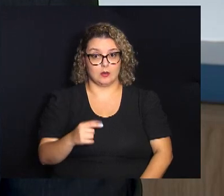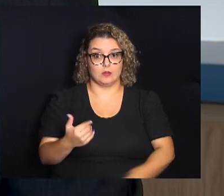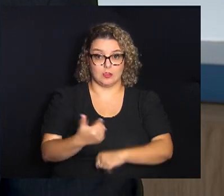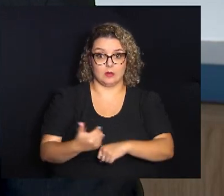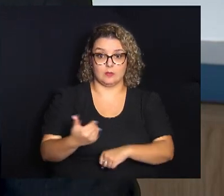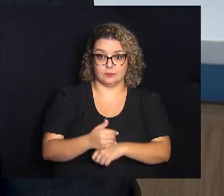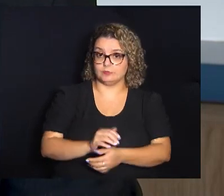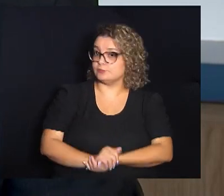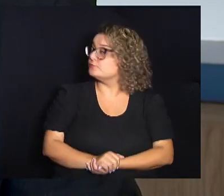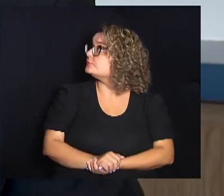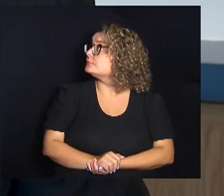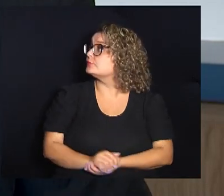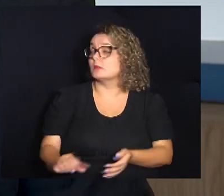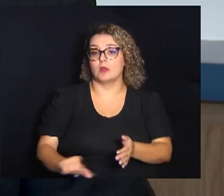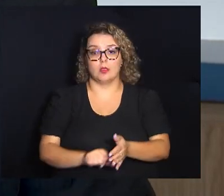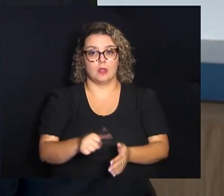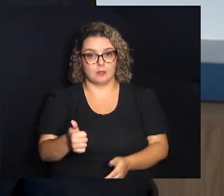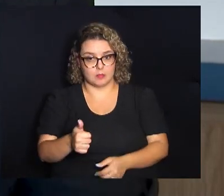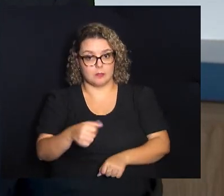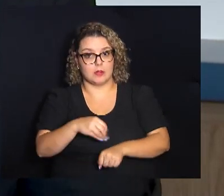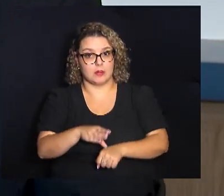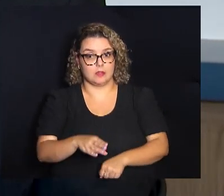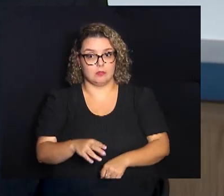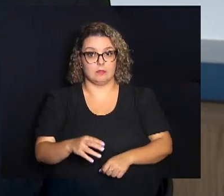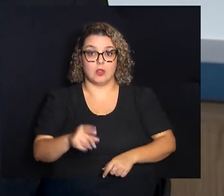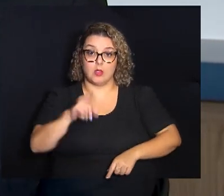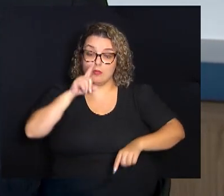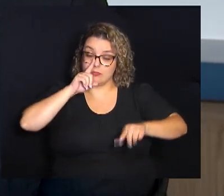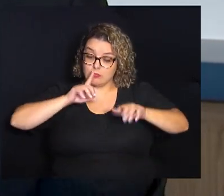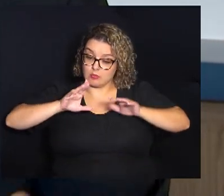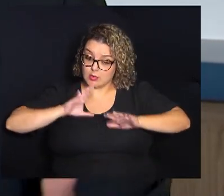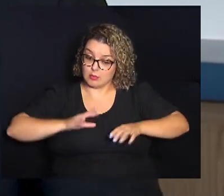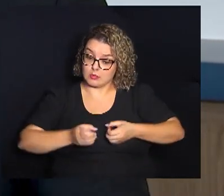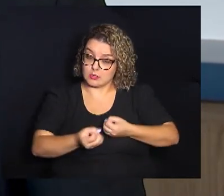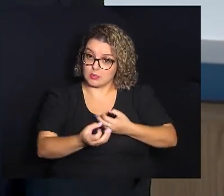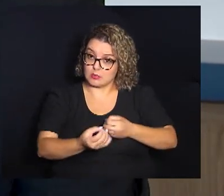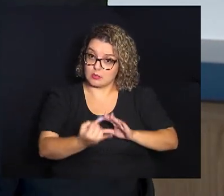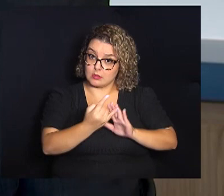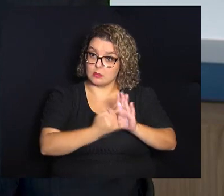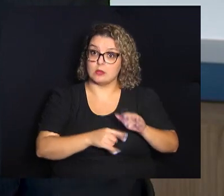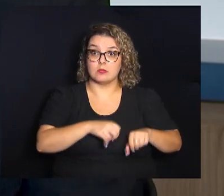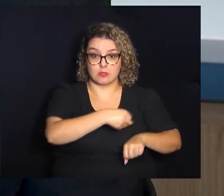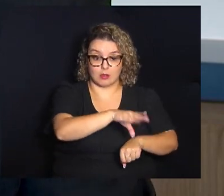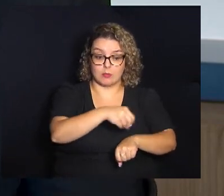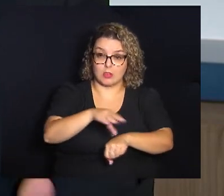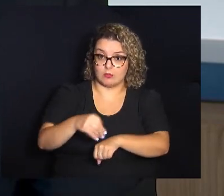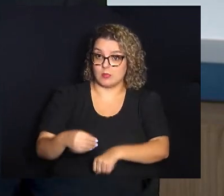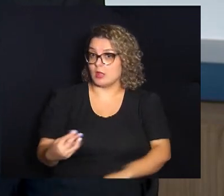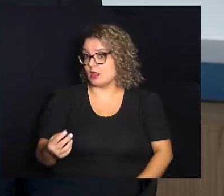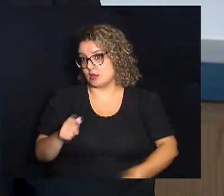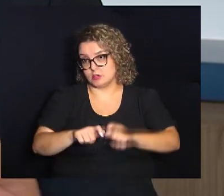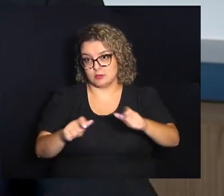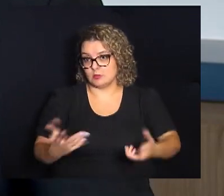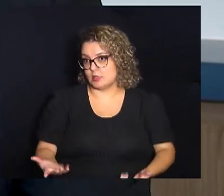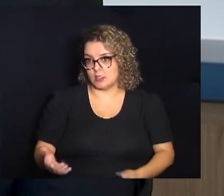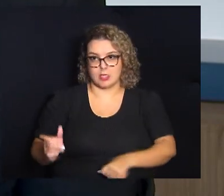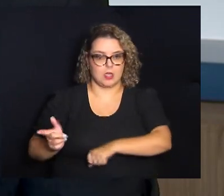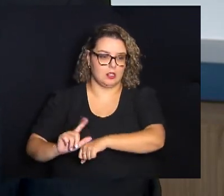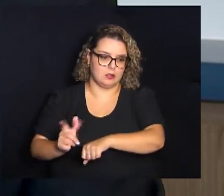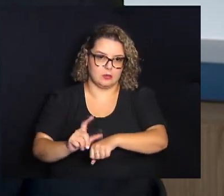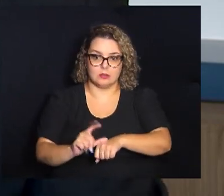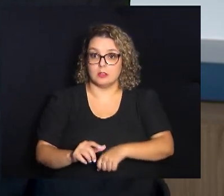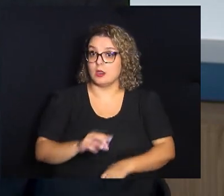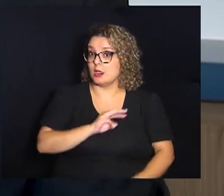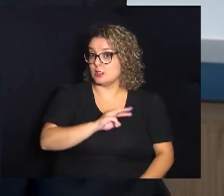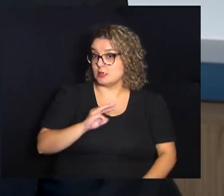dica seria ser muito criterioso em relação às informações e aos documentos que você passa a terceiros, a comerciantes, a